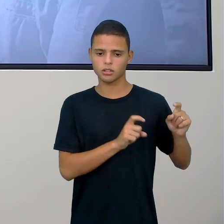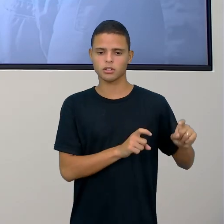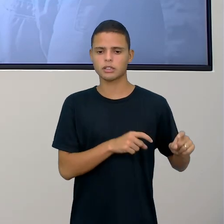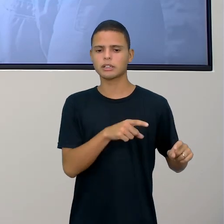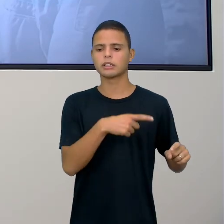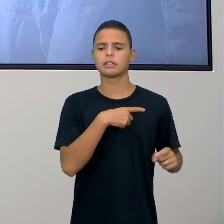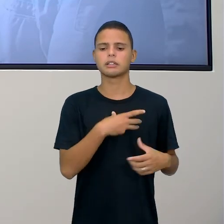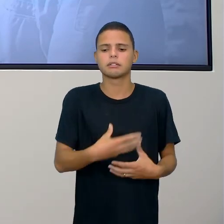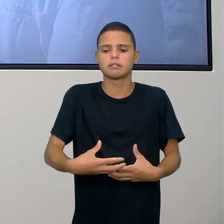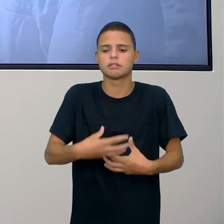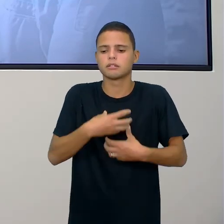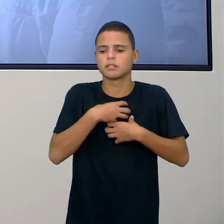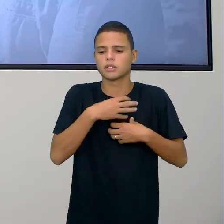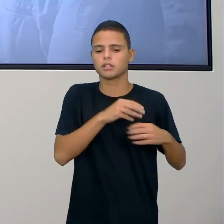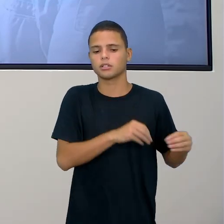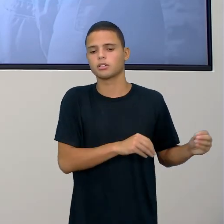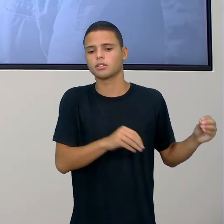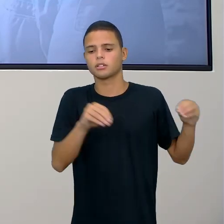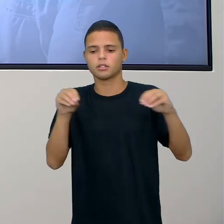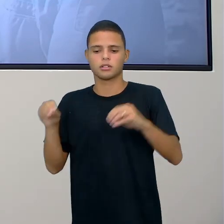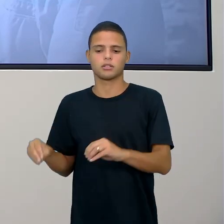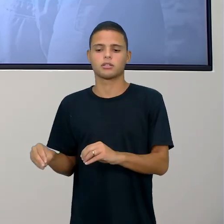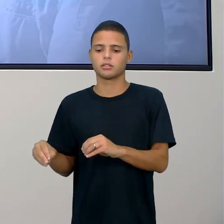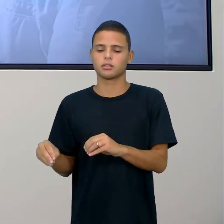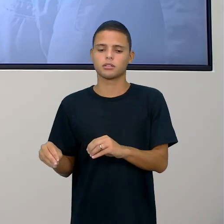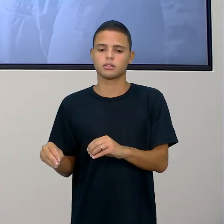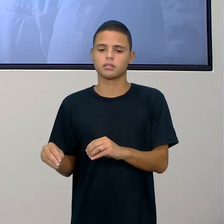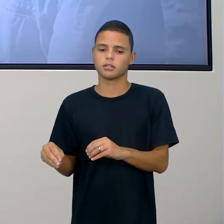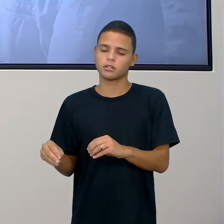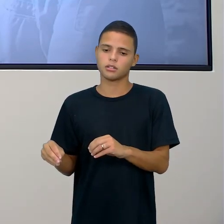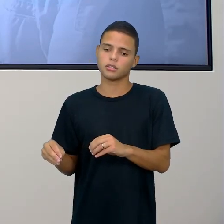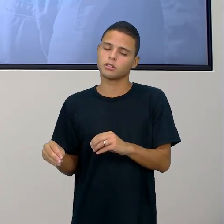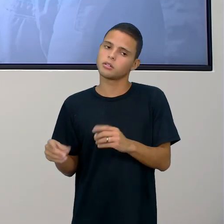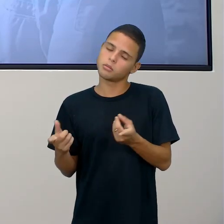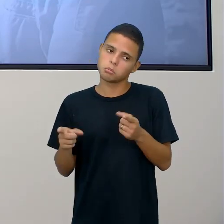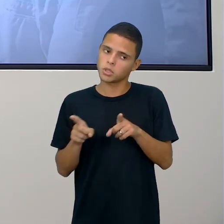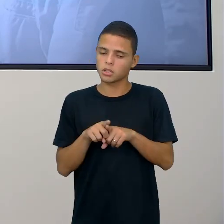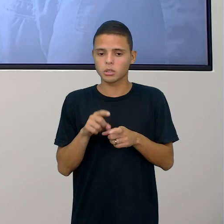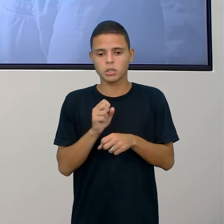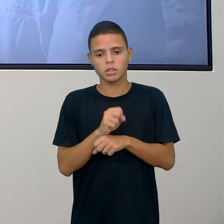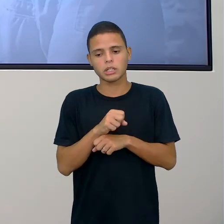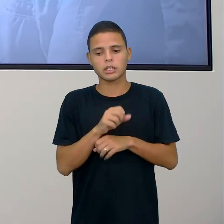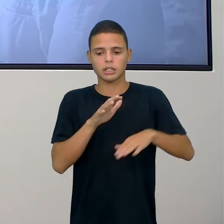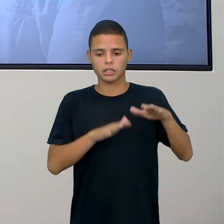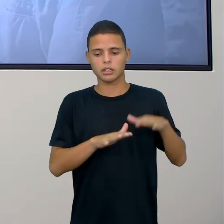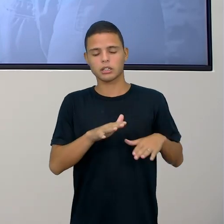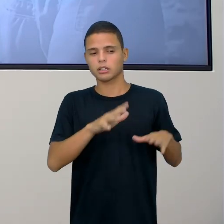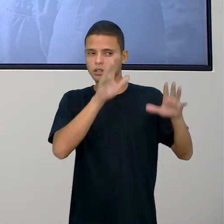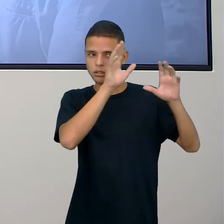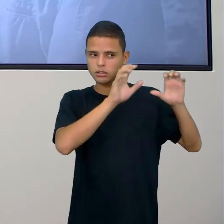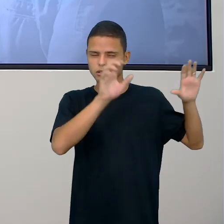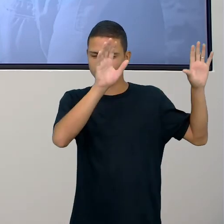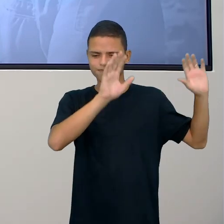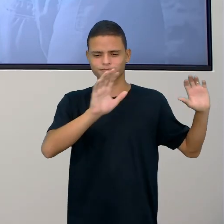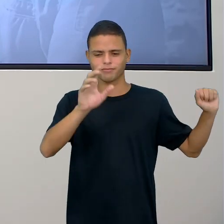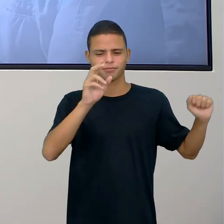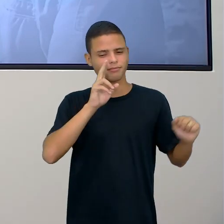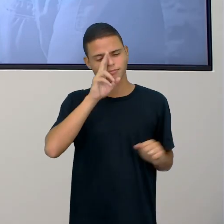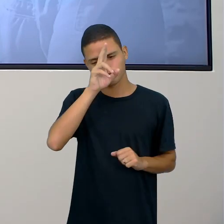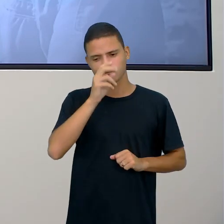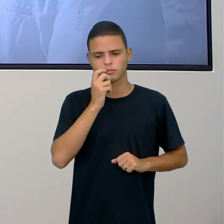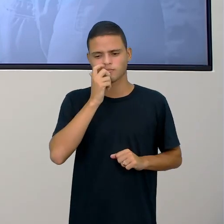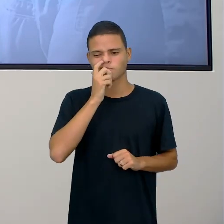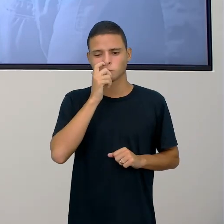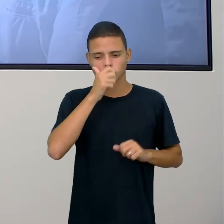sentir a necessidade de migrar. Elas migram também por causa do clima, né? Mas